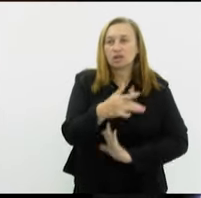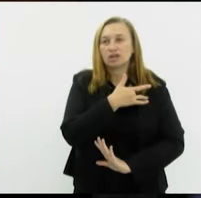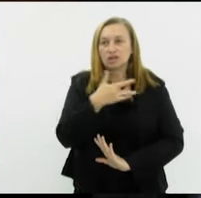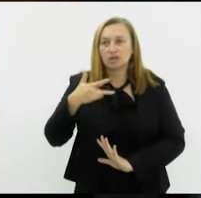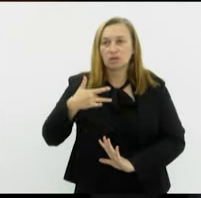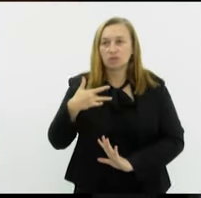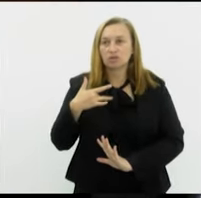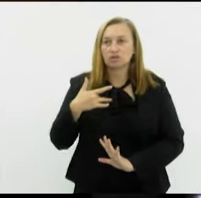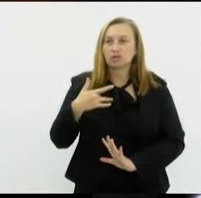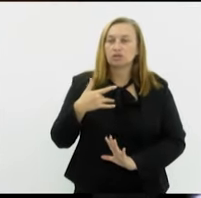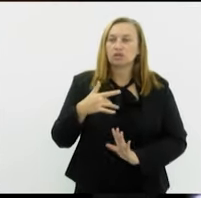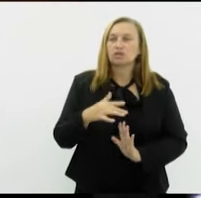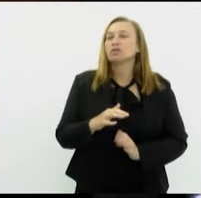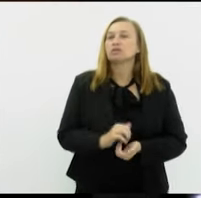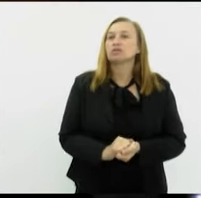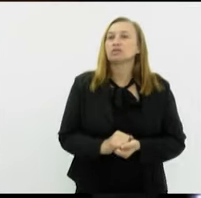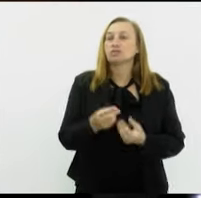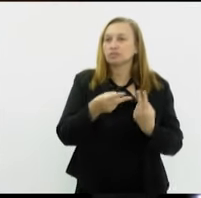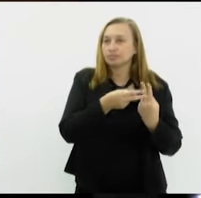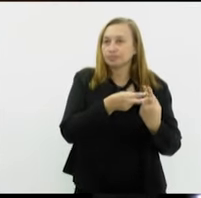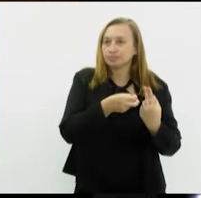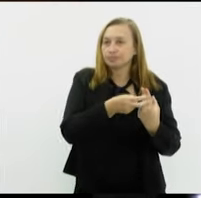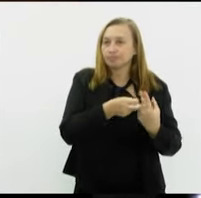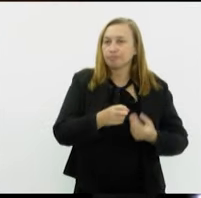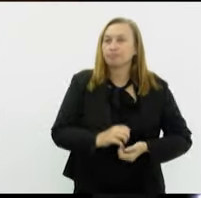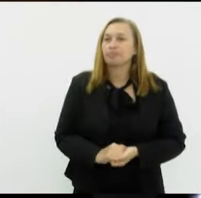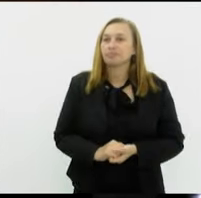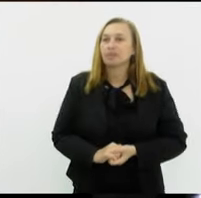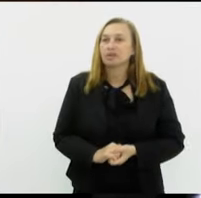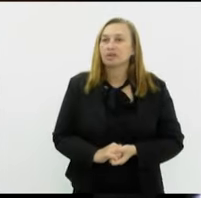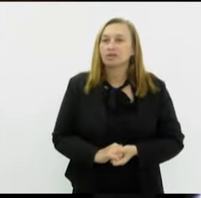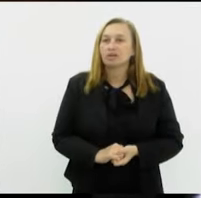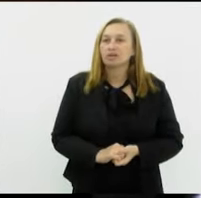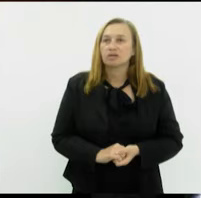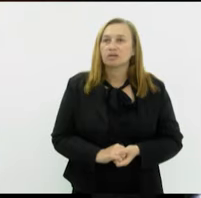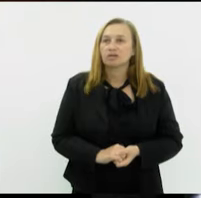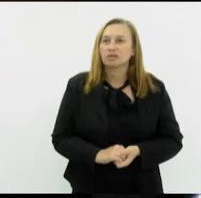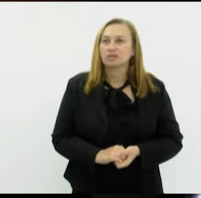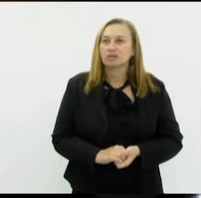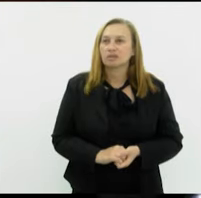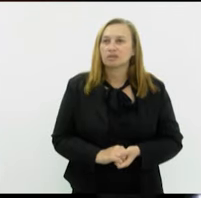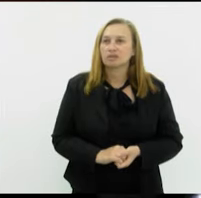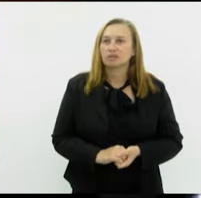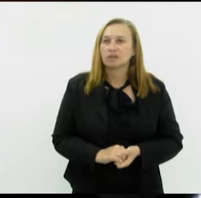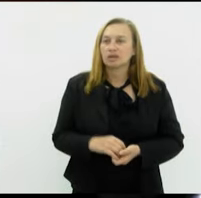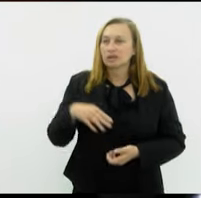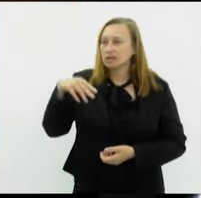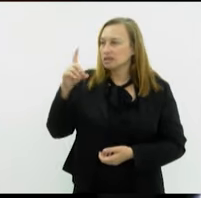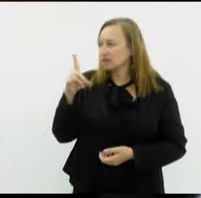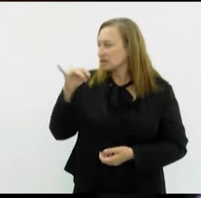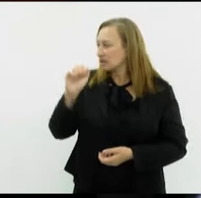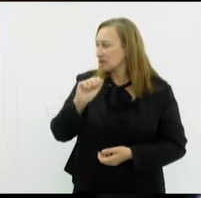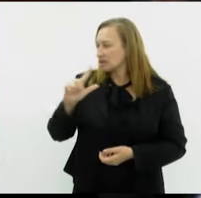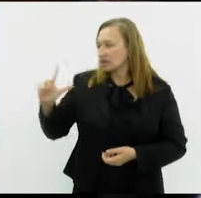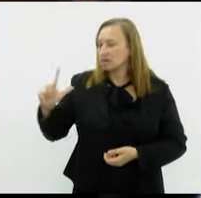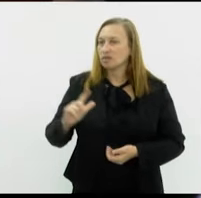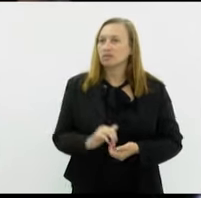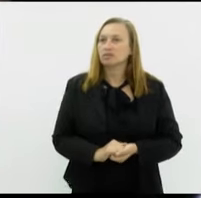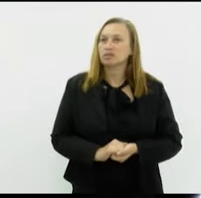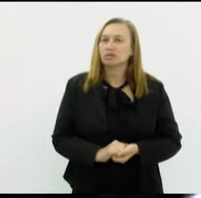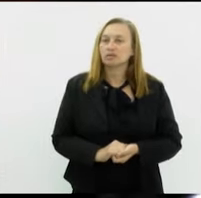atendimento do Sistema Único de Saúde. E o deputado Daniel Librelon,